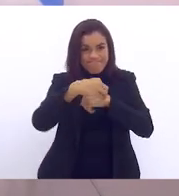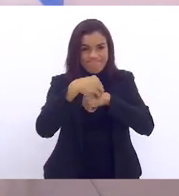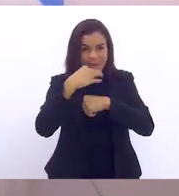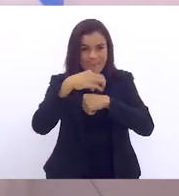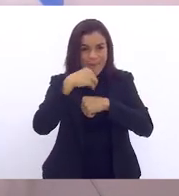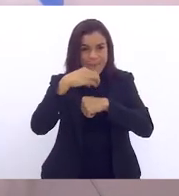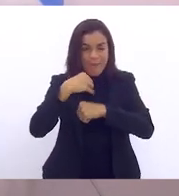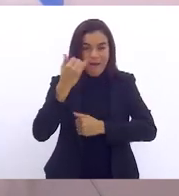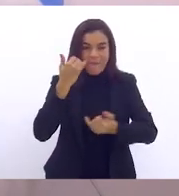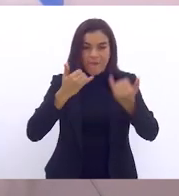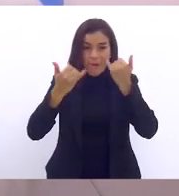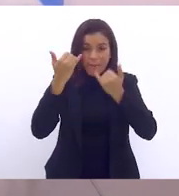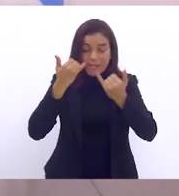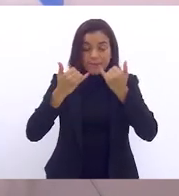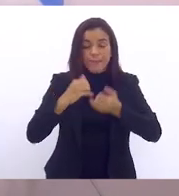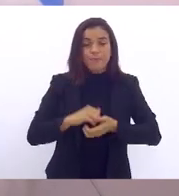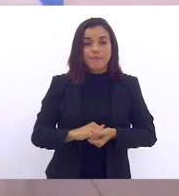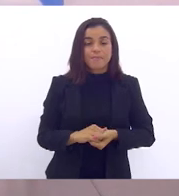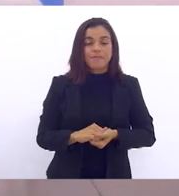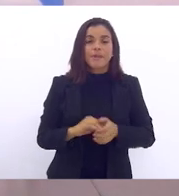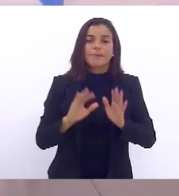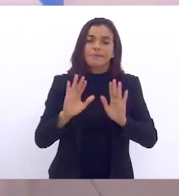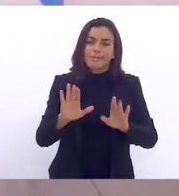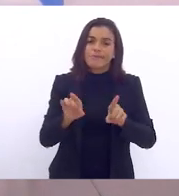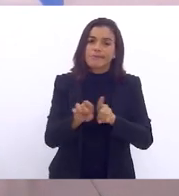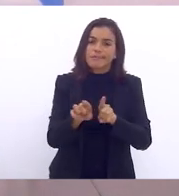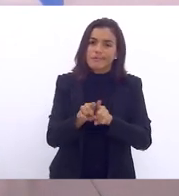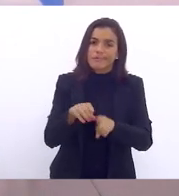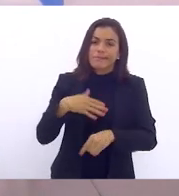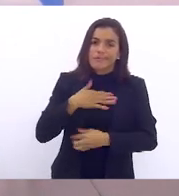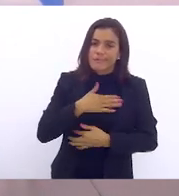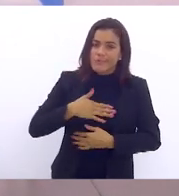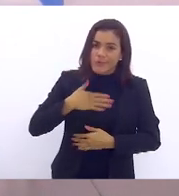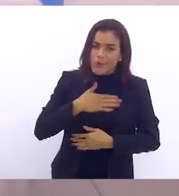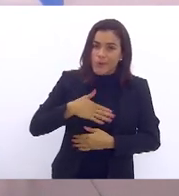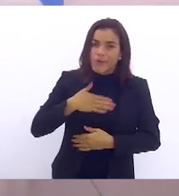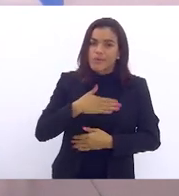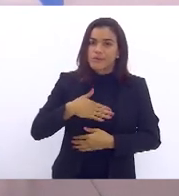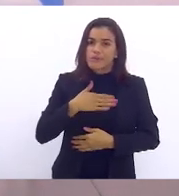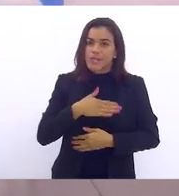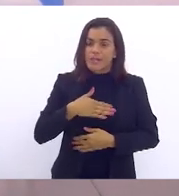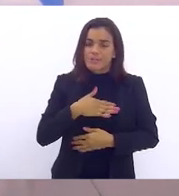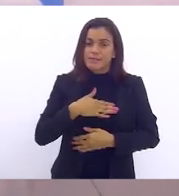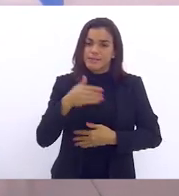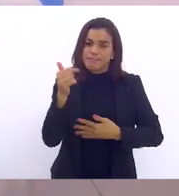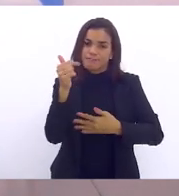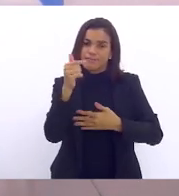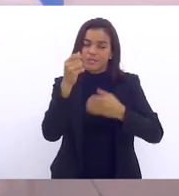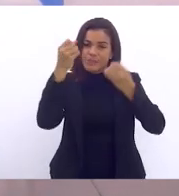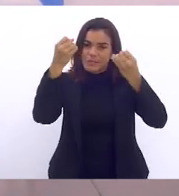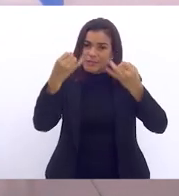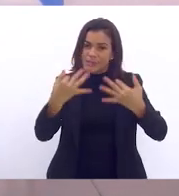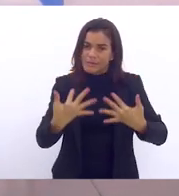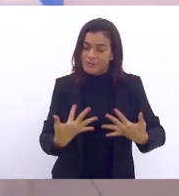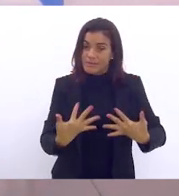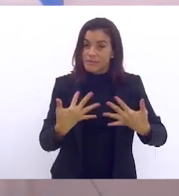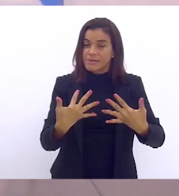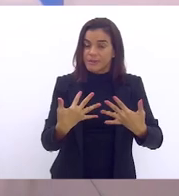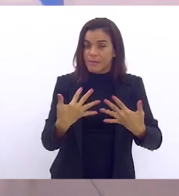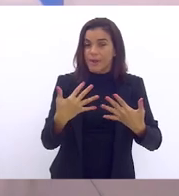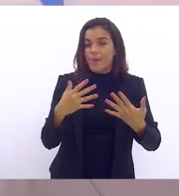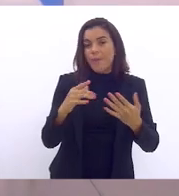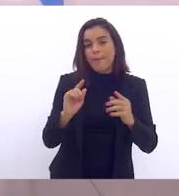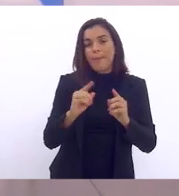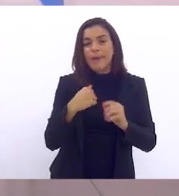eh com relação àquilo mas eu gostaria também de fazer algumas ponderações pelo fato da gente conhecer um pouco da